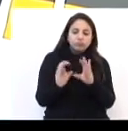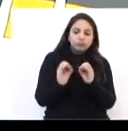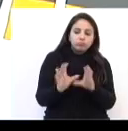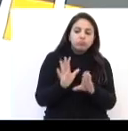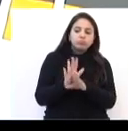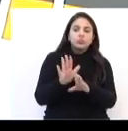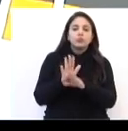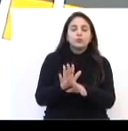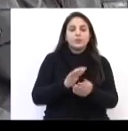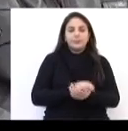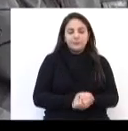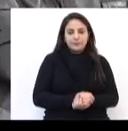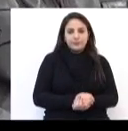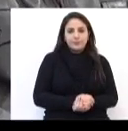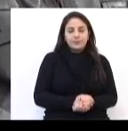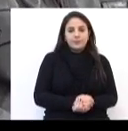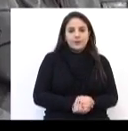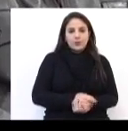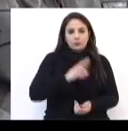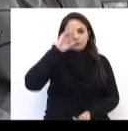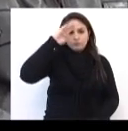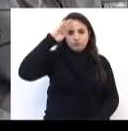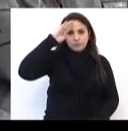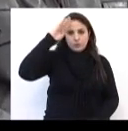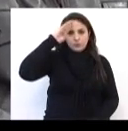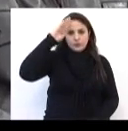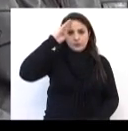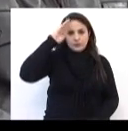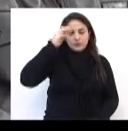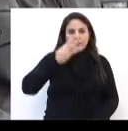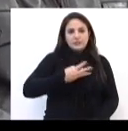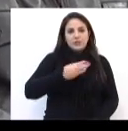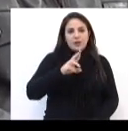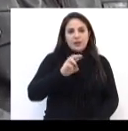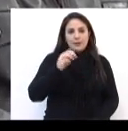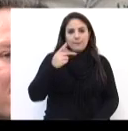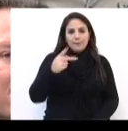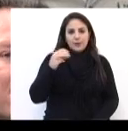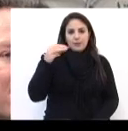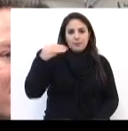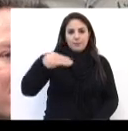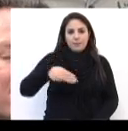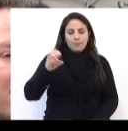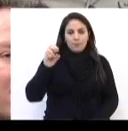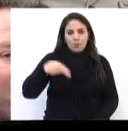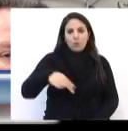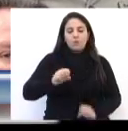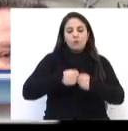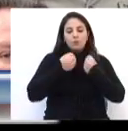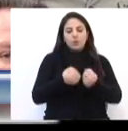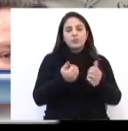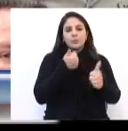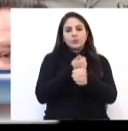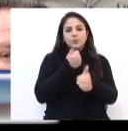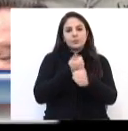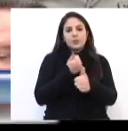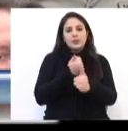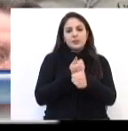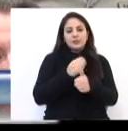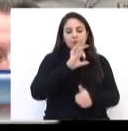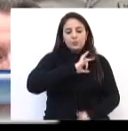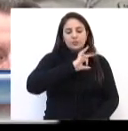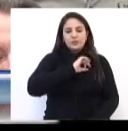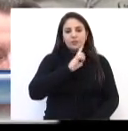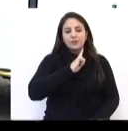e assistencial. O comandante do 3º RPMON reforça a proximidade que os policiais criam com